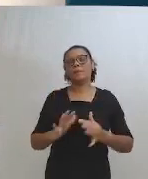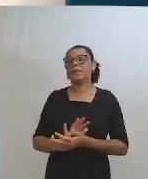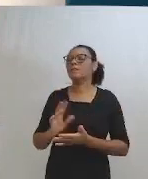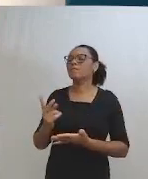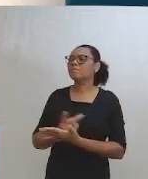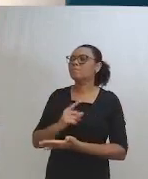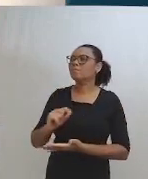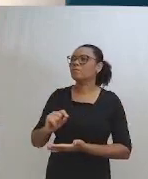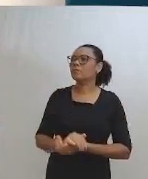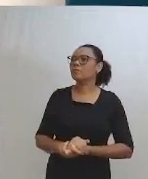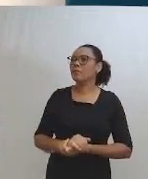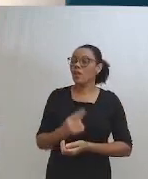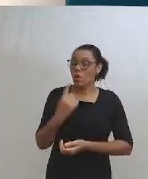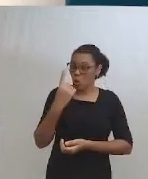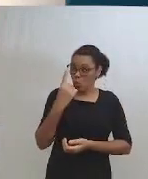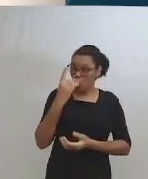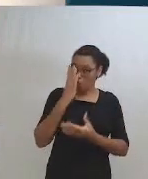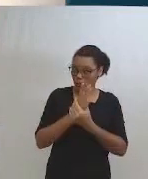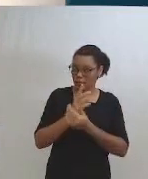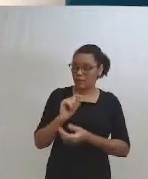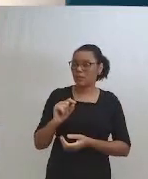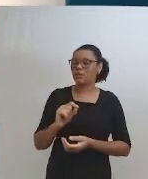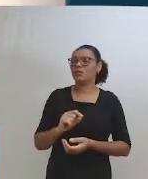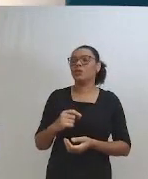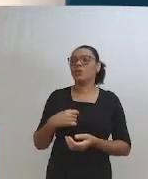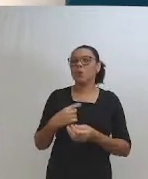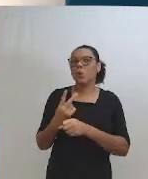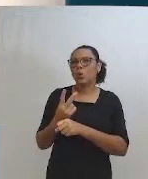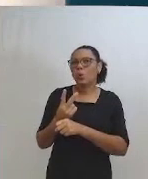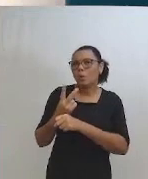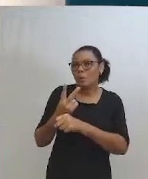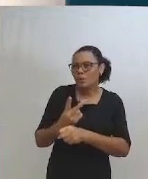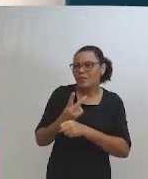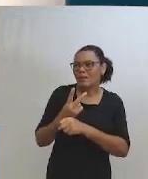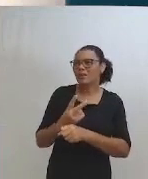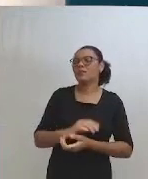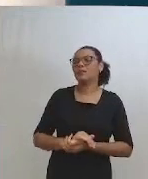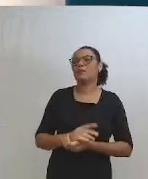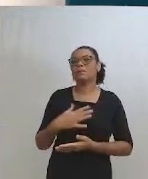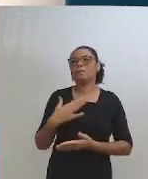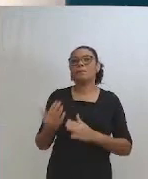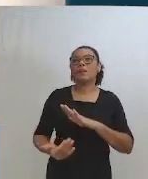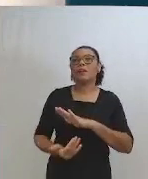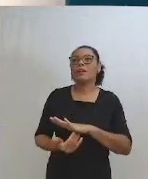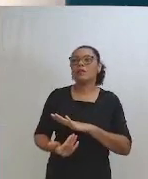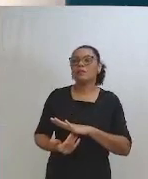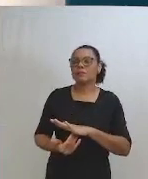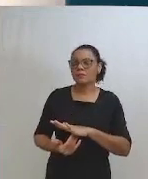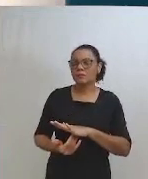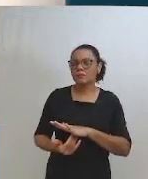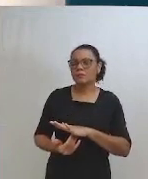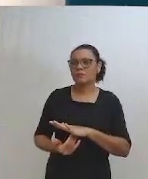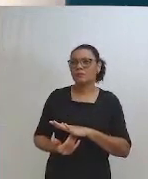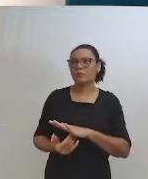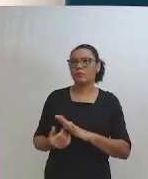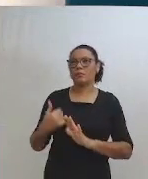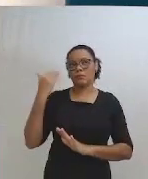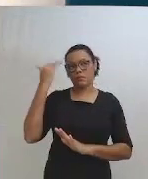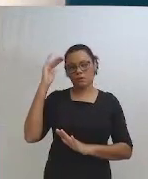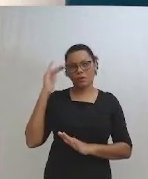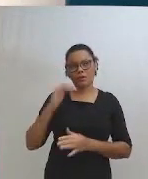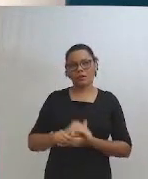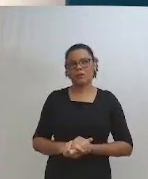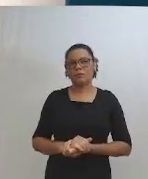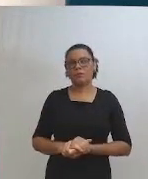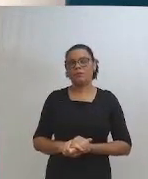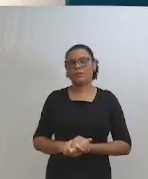dos casos, estou aqui buscando exatamente o número, fez uma limitação, um teto, né, por entender devido pelo princípio da proporcionalidade,